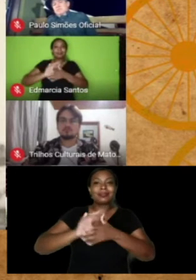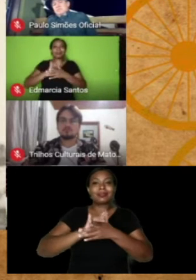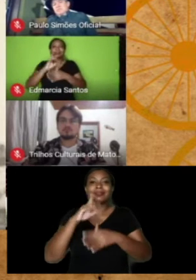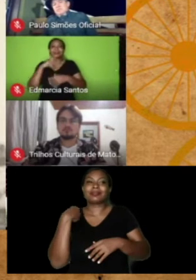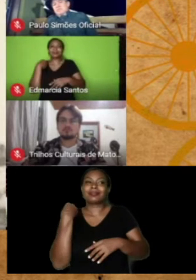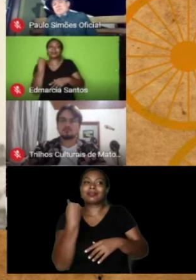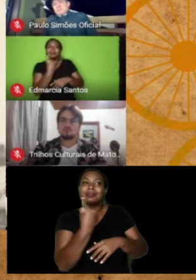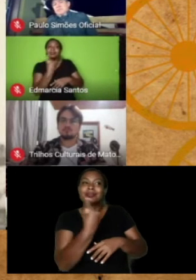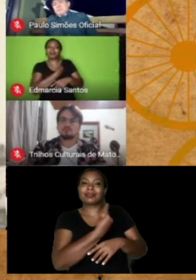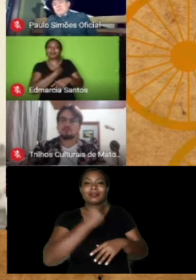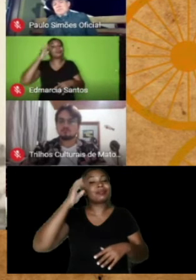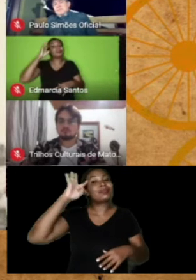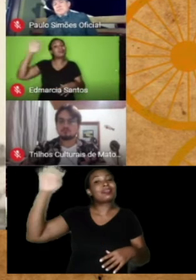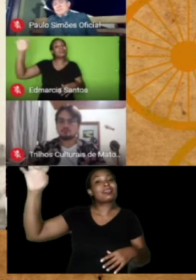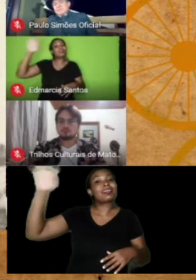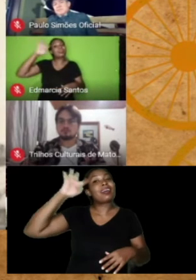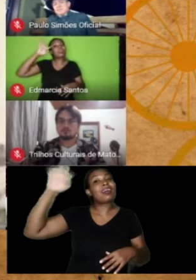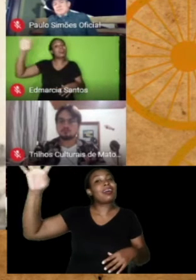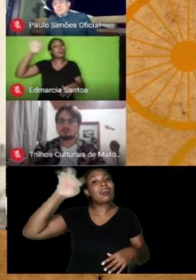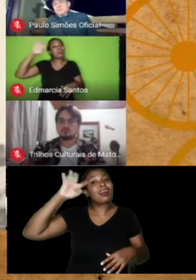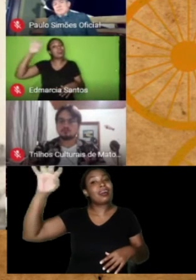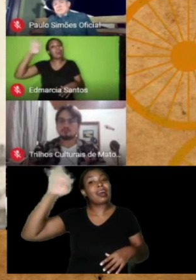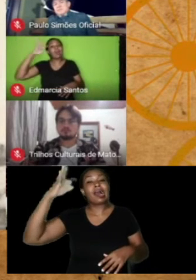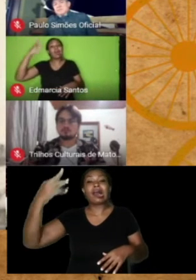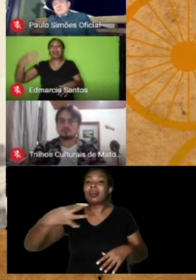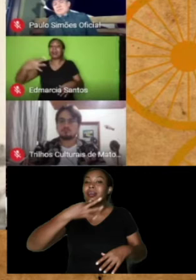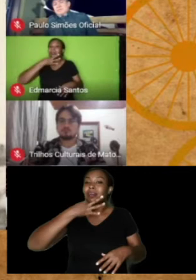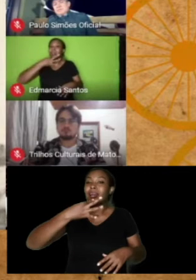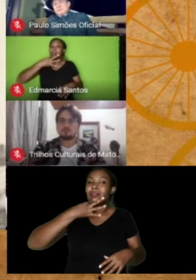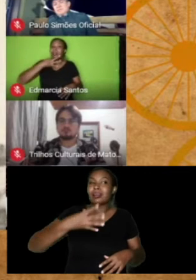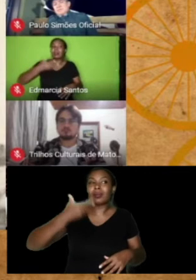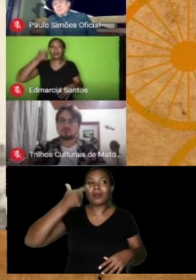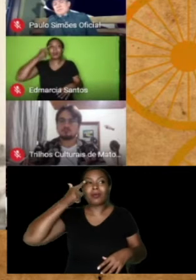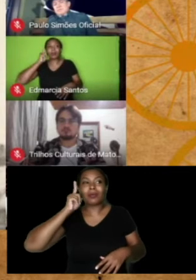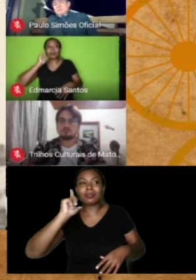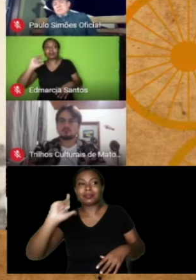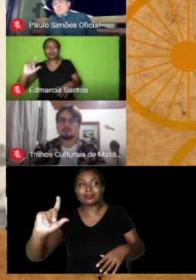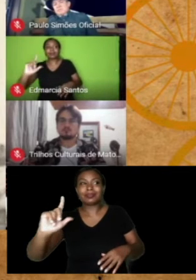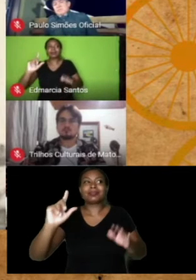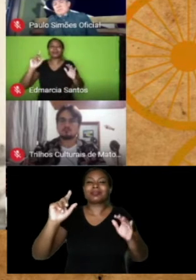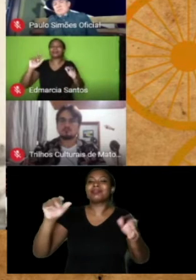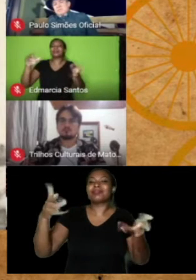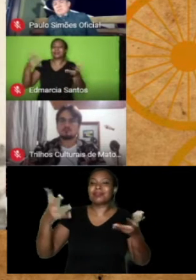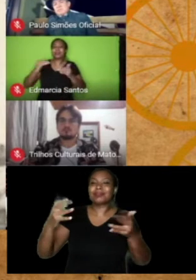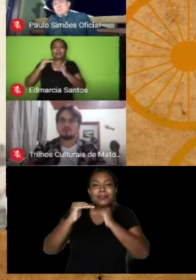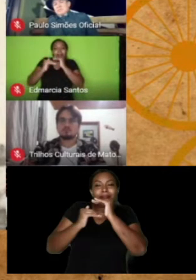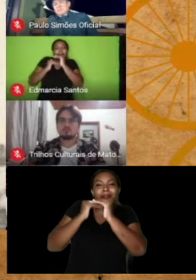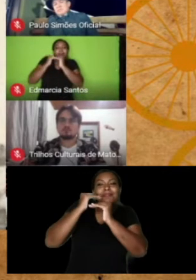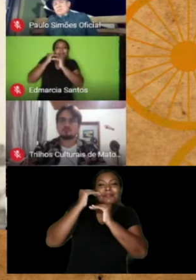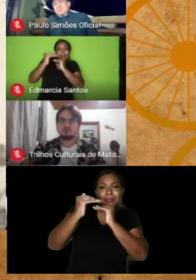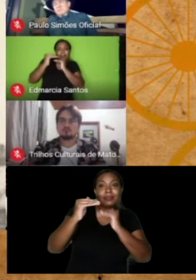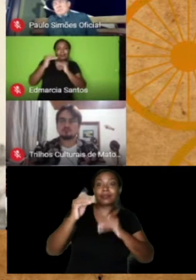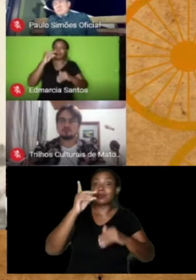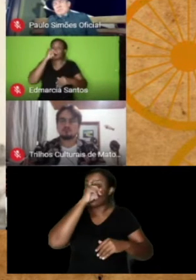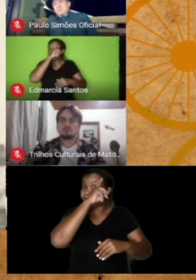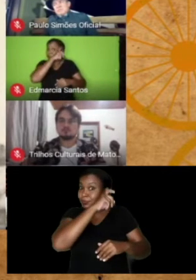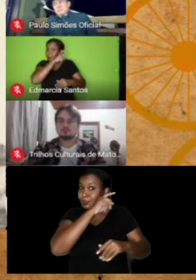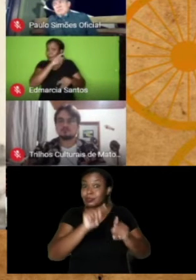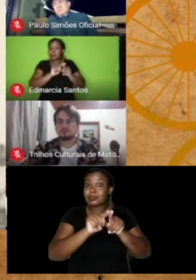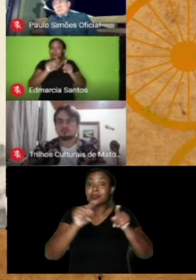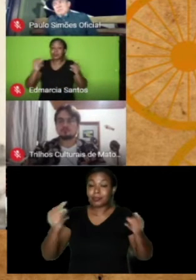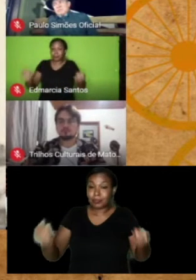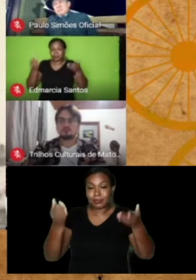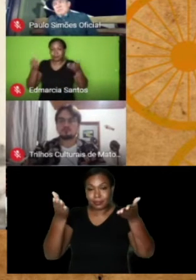nós sonhamos, que nós conhecemos, a gente possa fazer um pouquinho mais. A luta não é fácil, mas, porém,